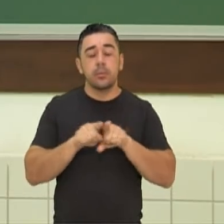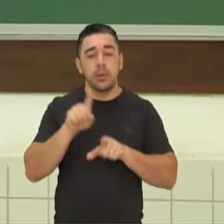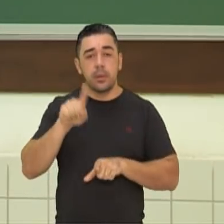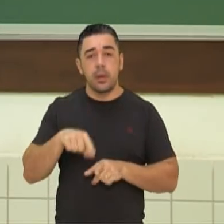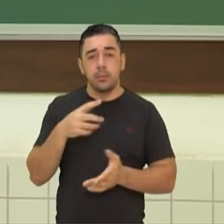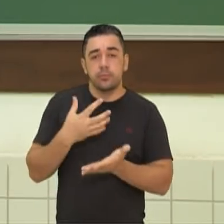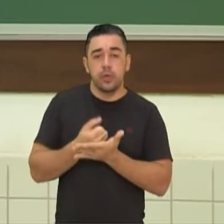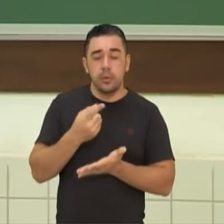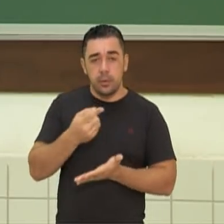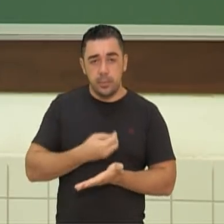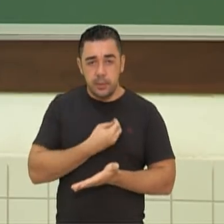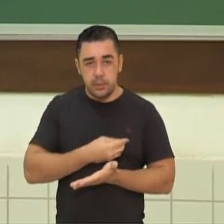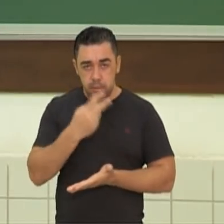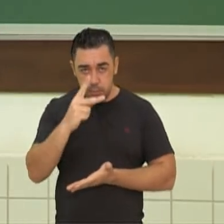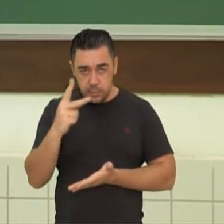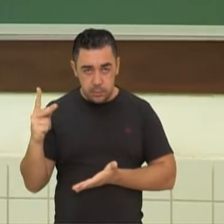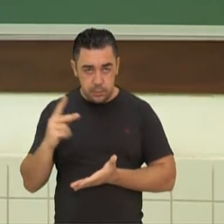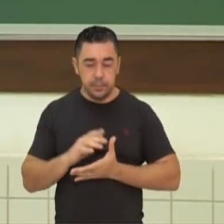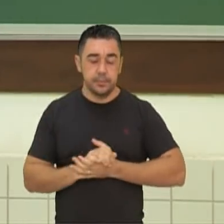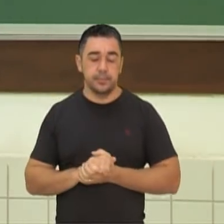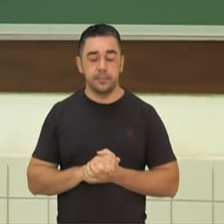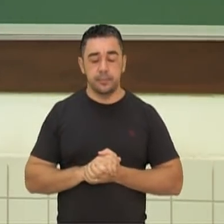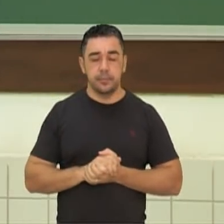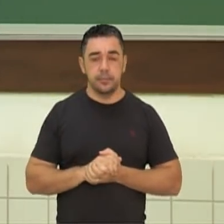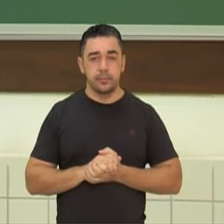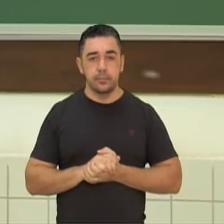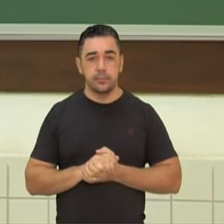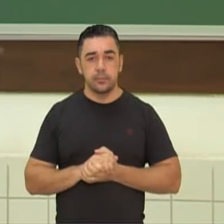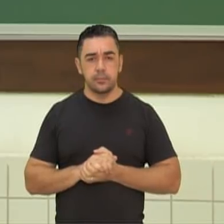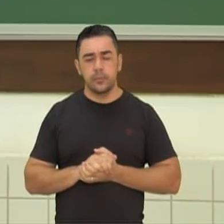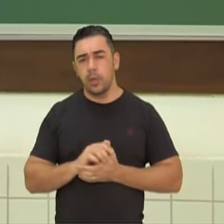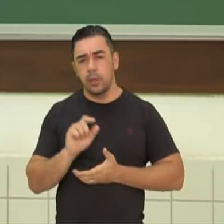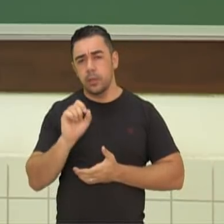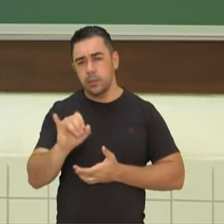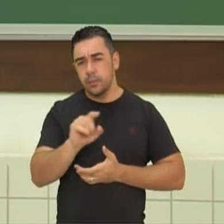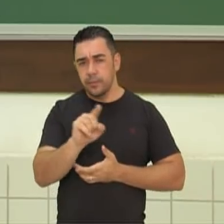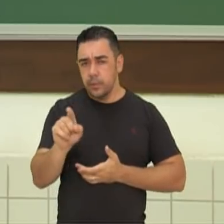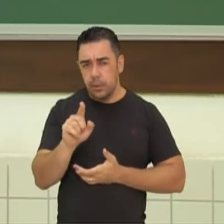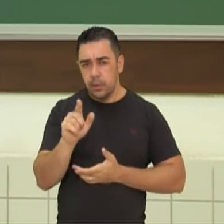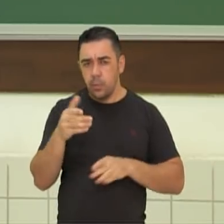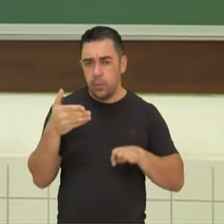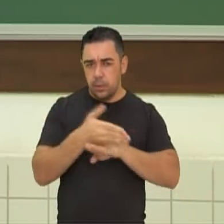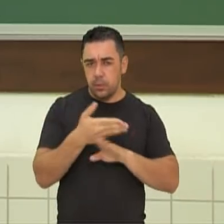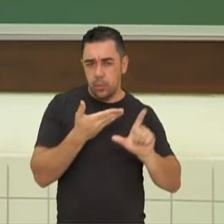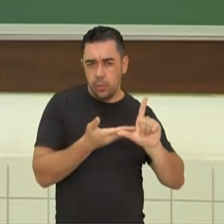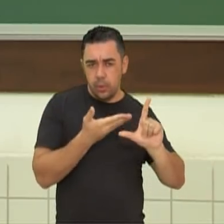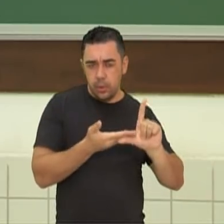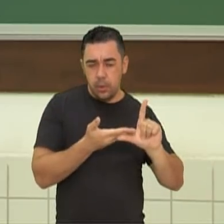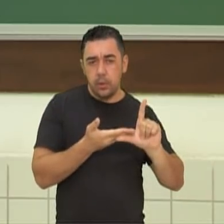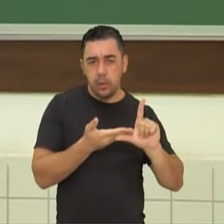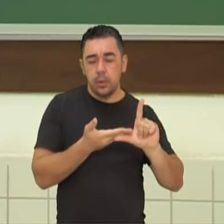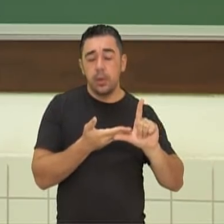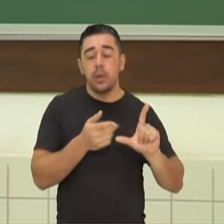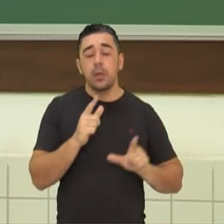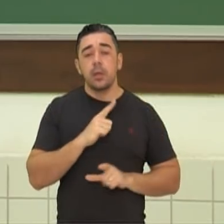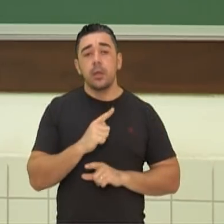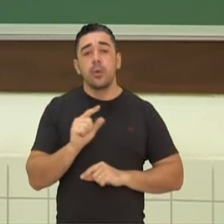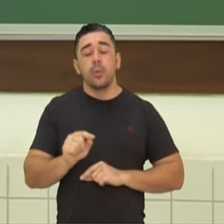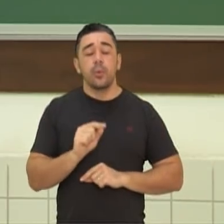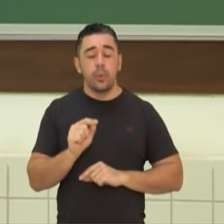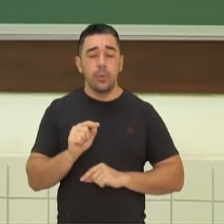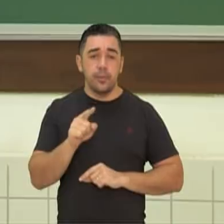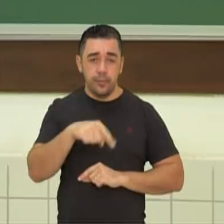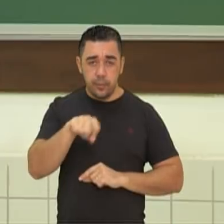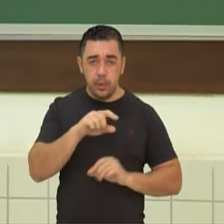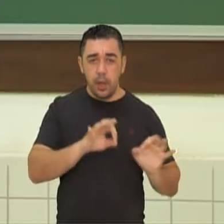validar a chamada de vocês, tá bom? A presença de vocês. Quem não está tendo acesso ao Classroom, ao nosso aplicativo,